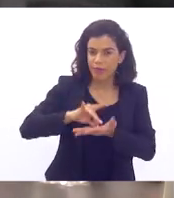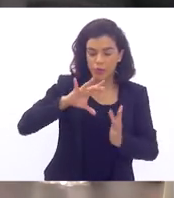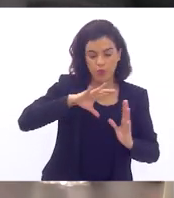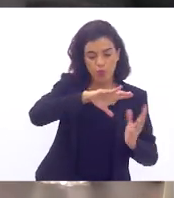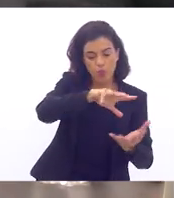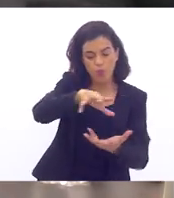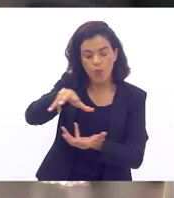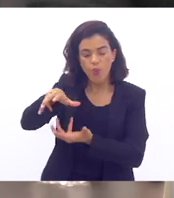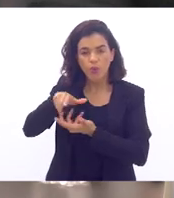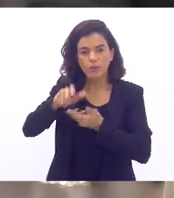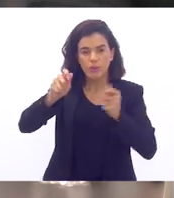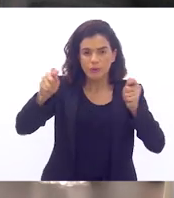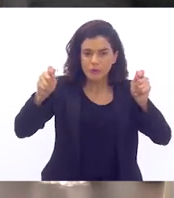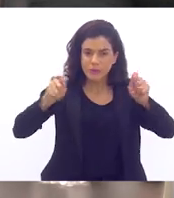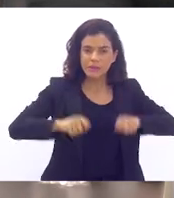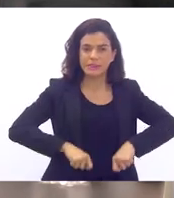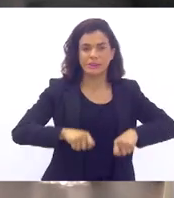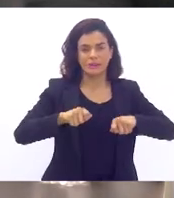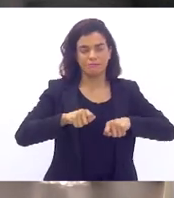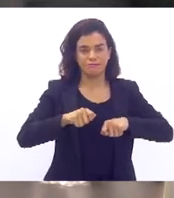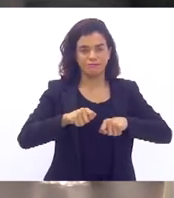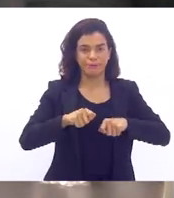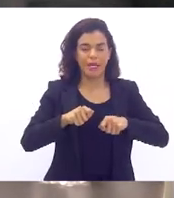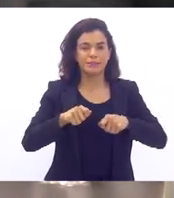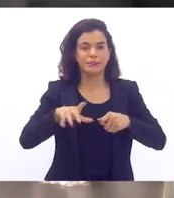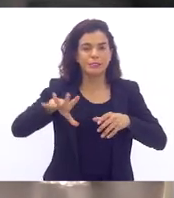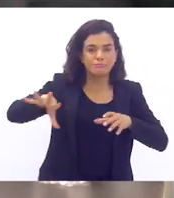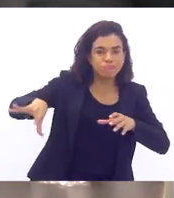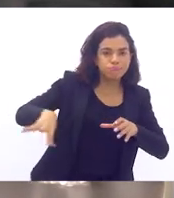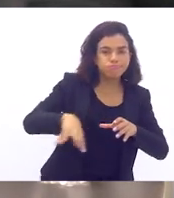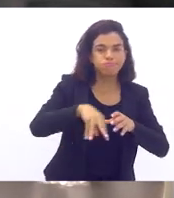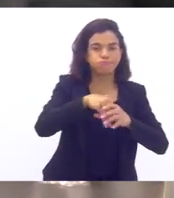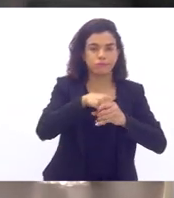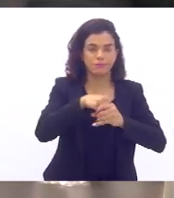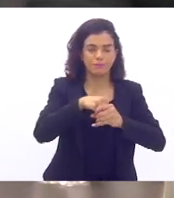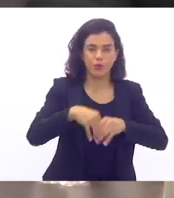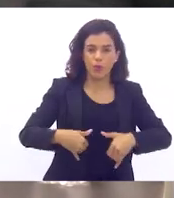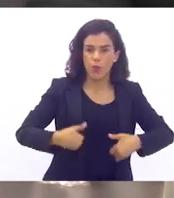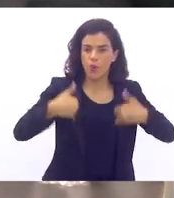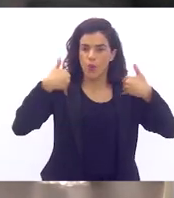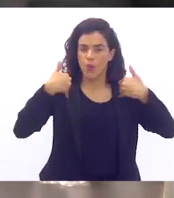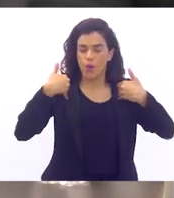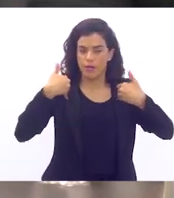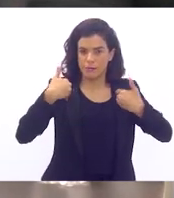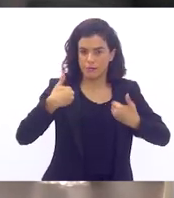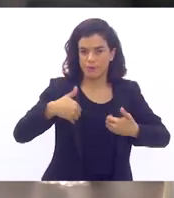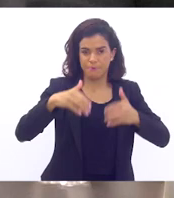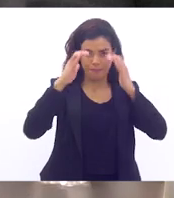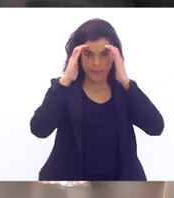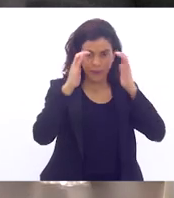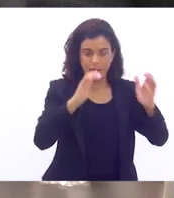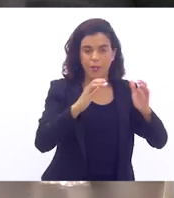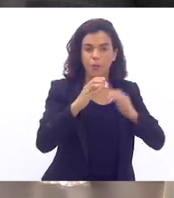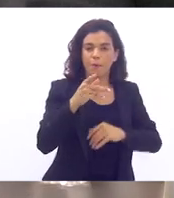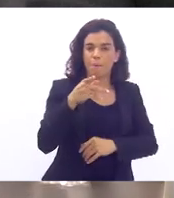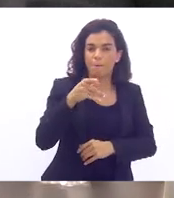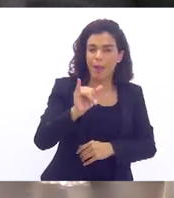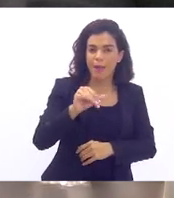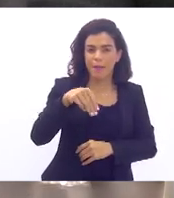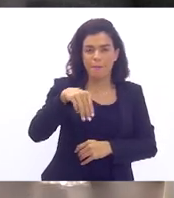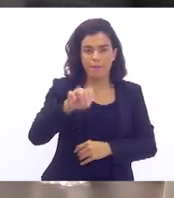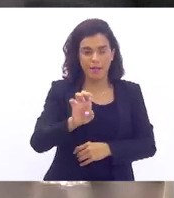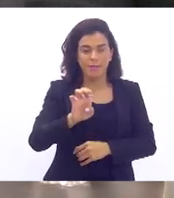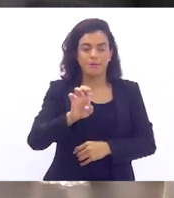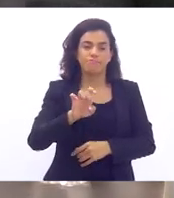seja capaz de absorver com dignidade as mães os pais e os pacientes que hoje